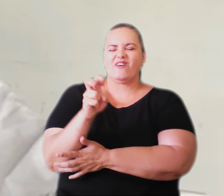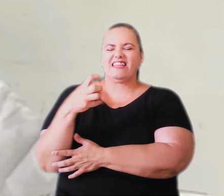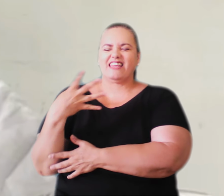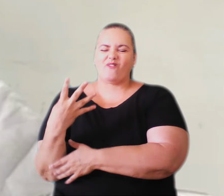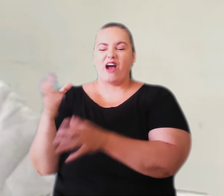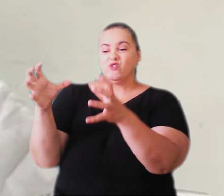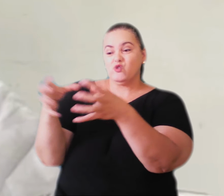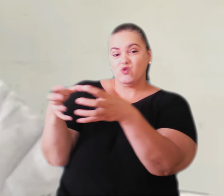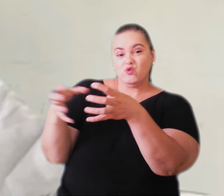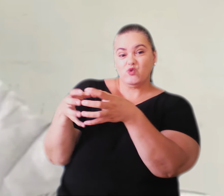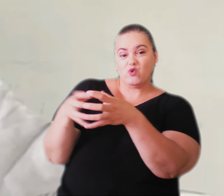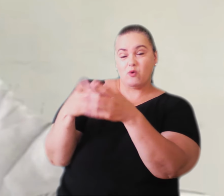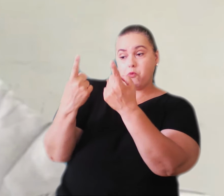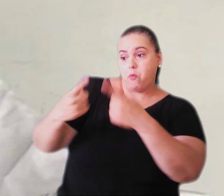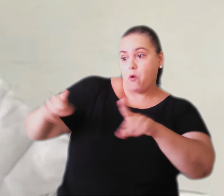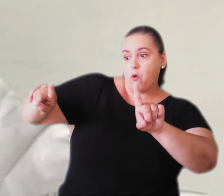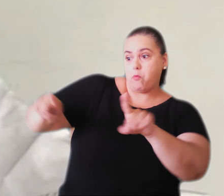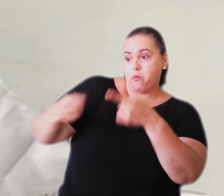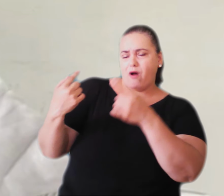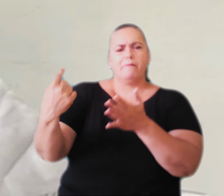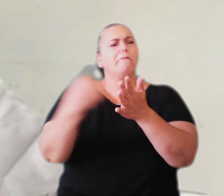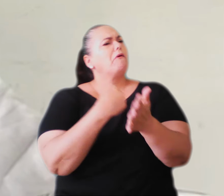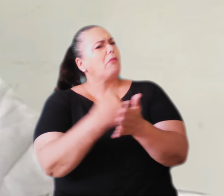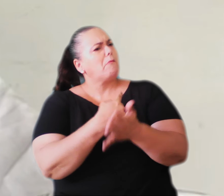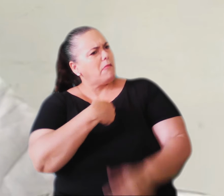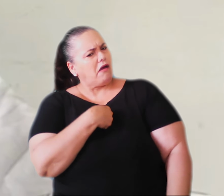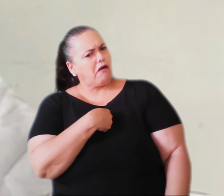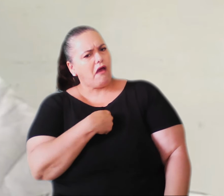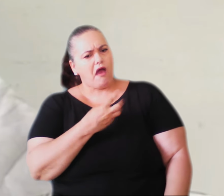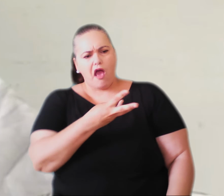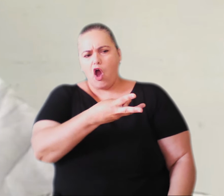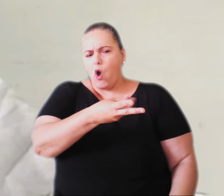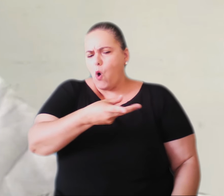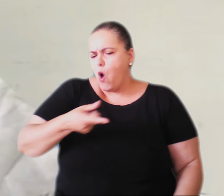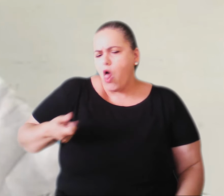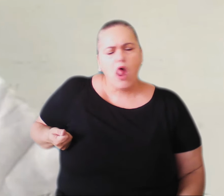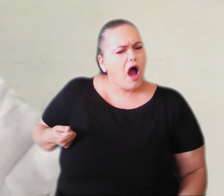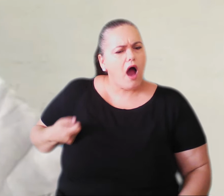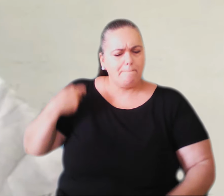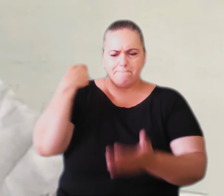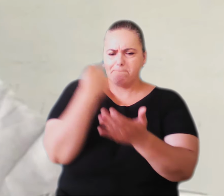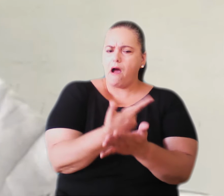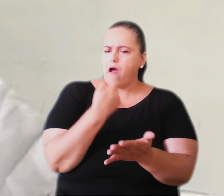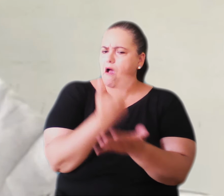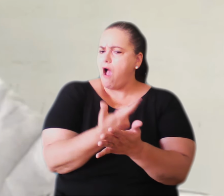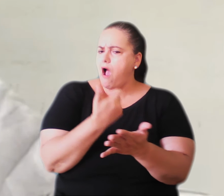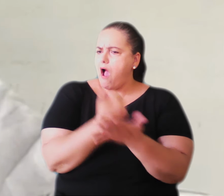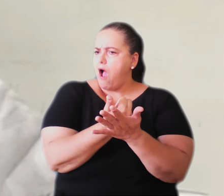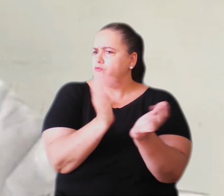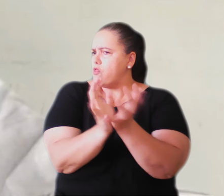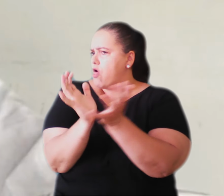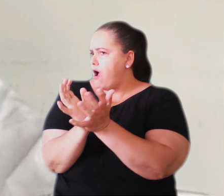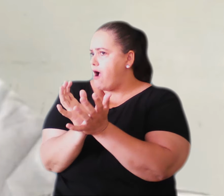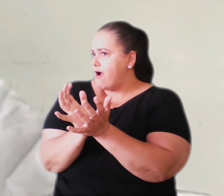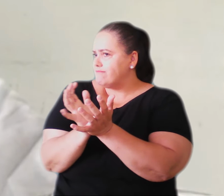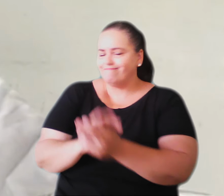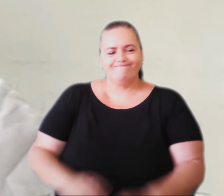para Bom Jesus, e alguém me perguntaria assim: quanto vocês pagaram para levar esses conjuntos para